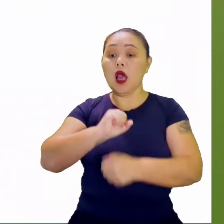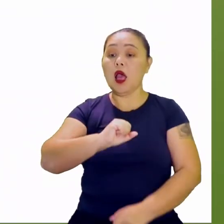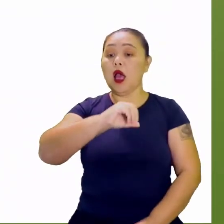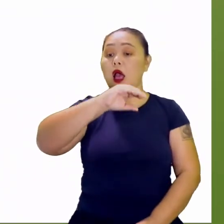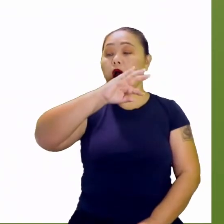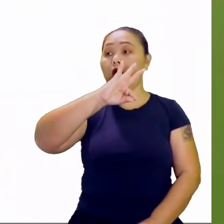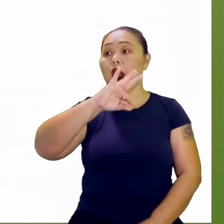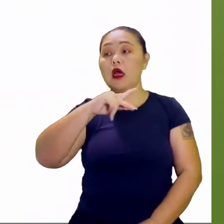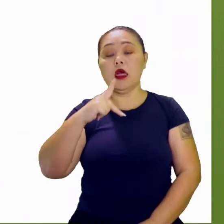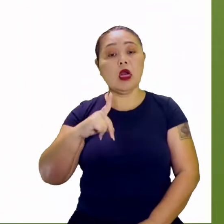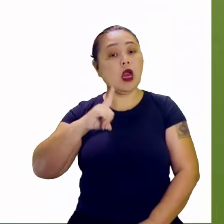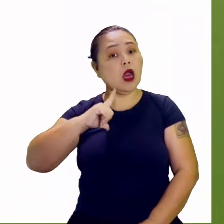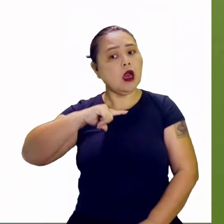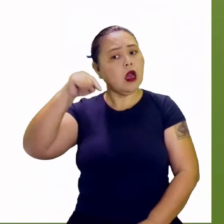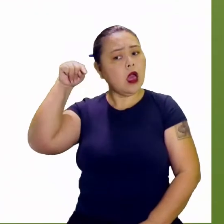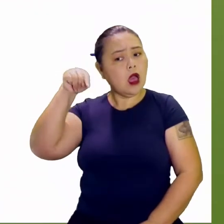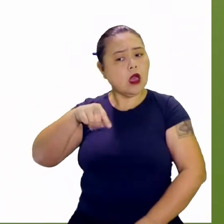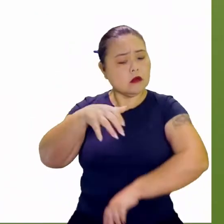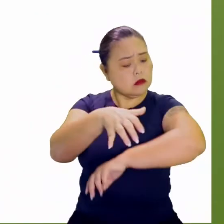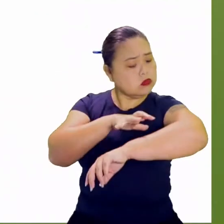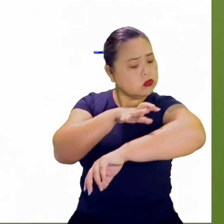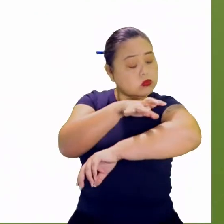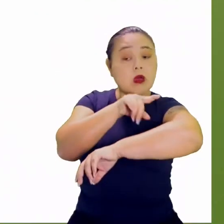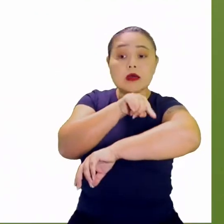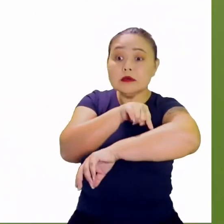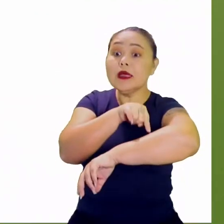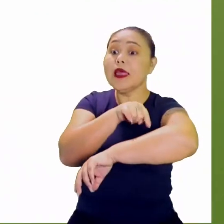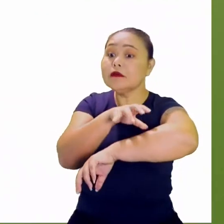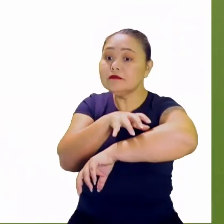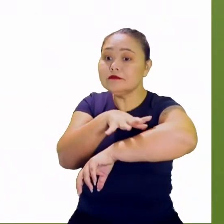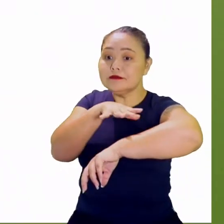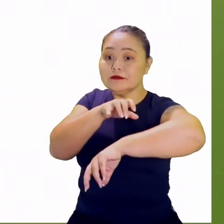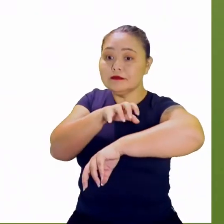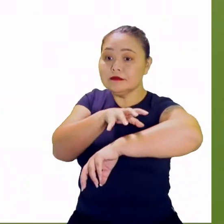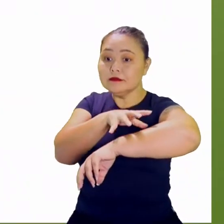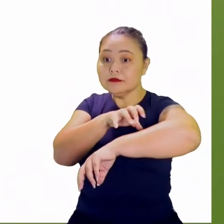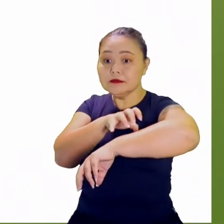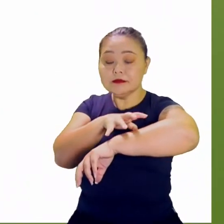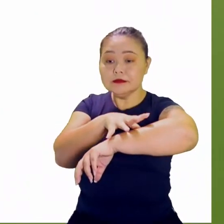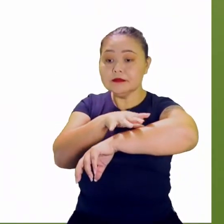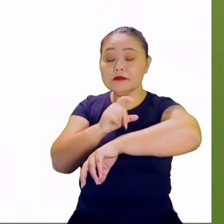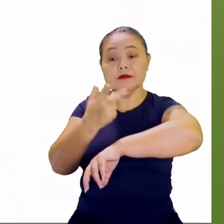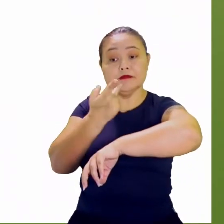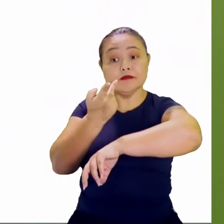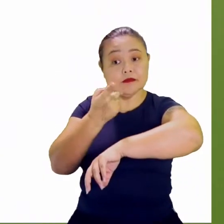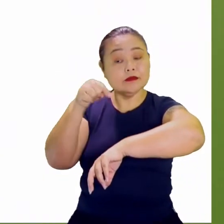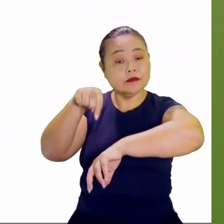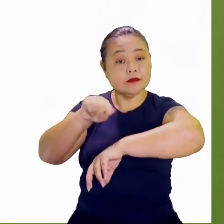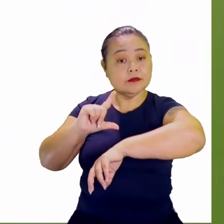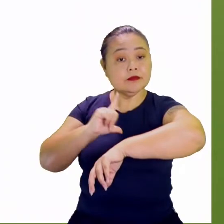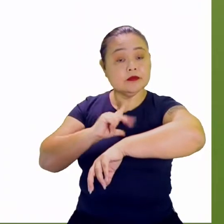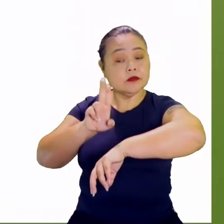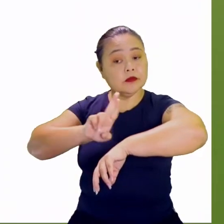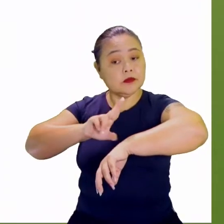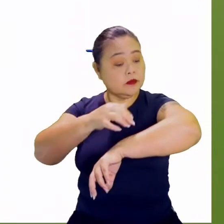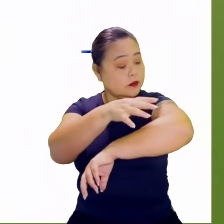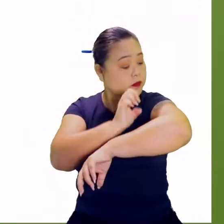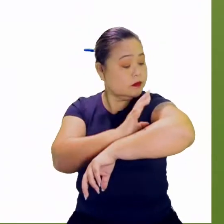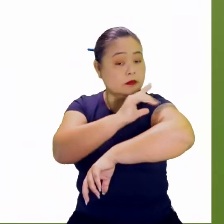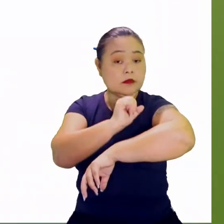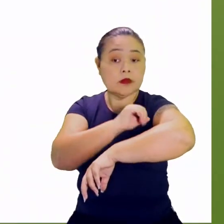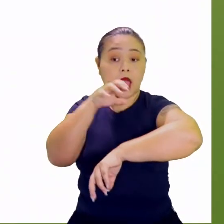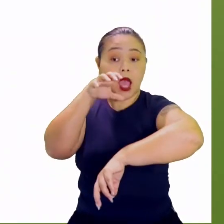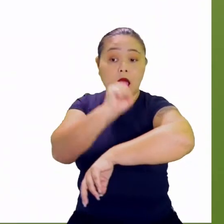dizendo: ei, é aqui na fibra que acontece a contração. E é aqui que eu vou dizer para você se você vai usar fibra de